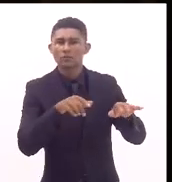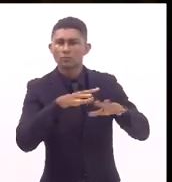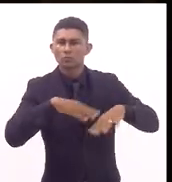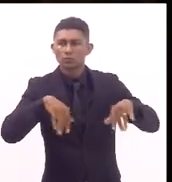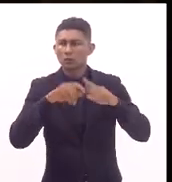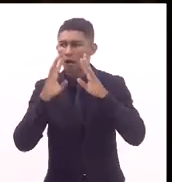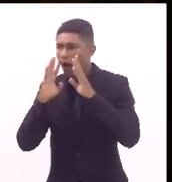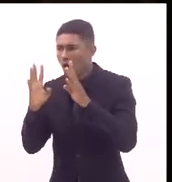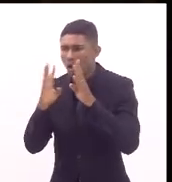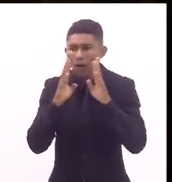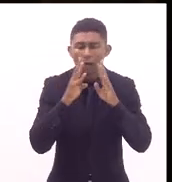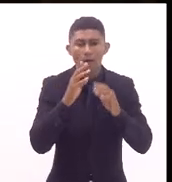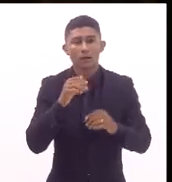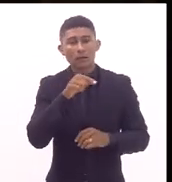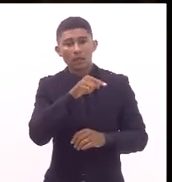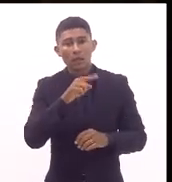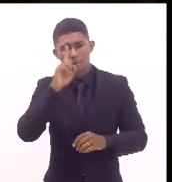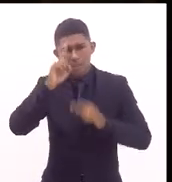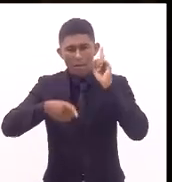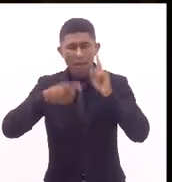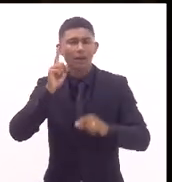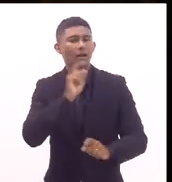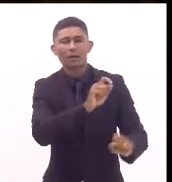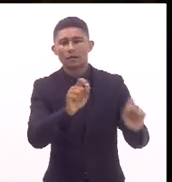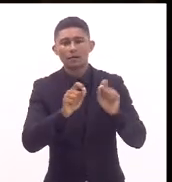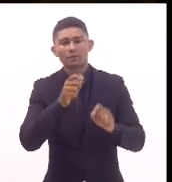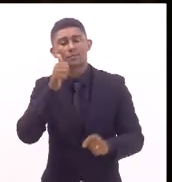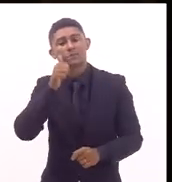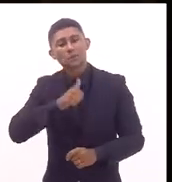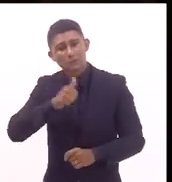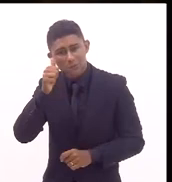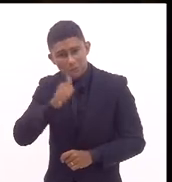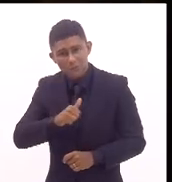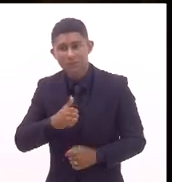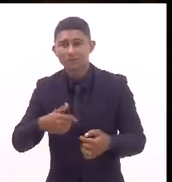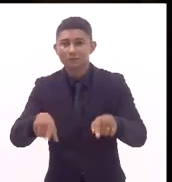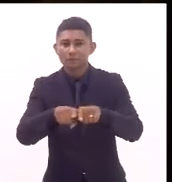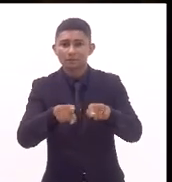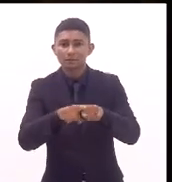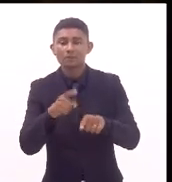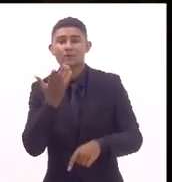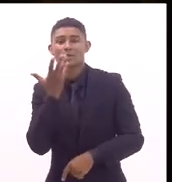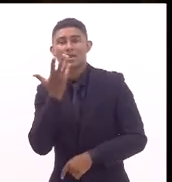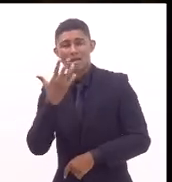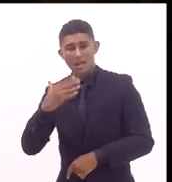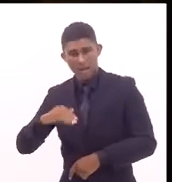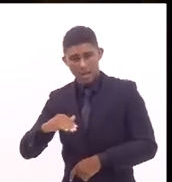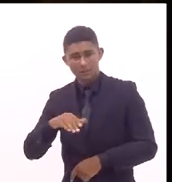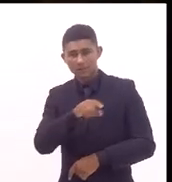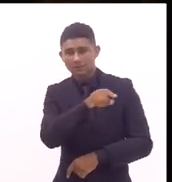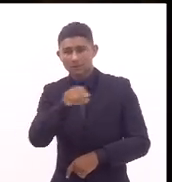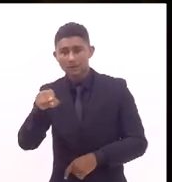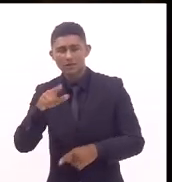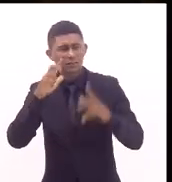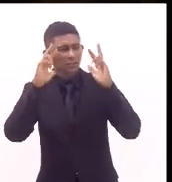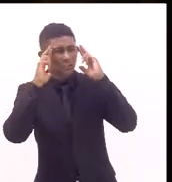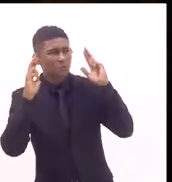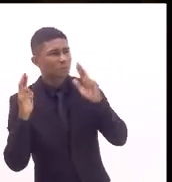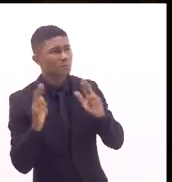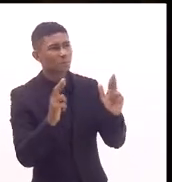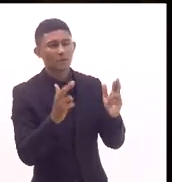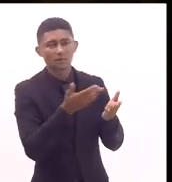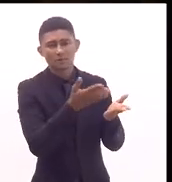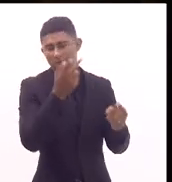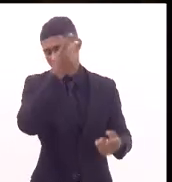mandava no mon ela as mulheres EA gentileza das Crianças relação aos mais velhos ela